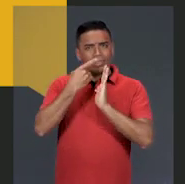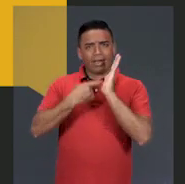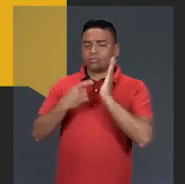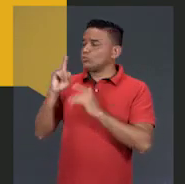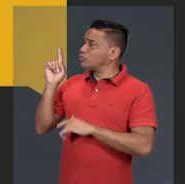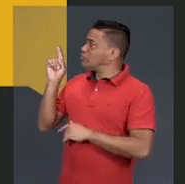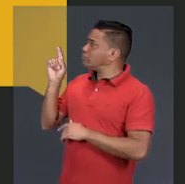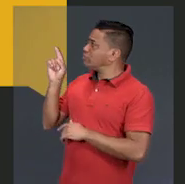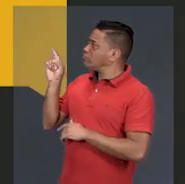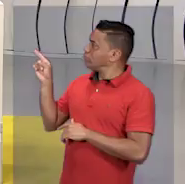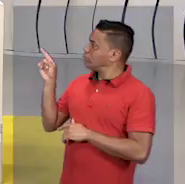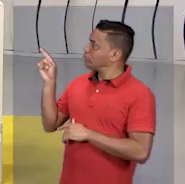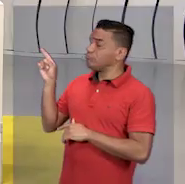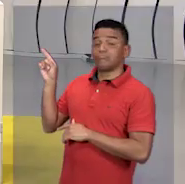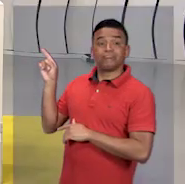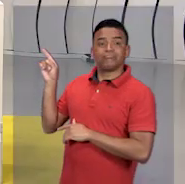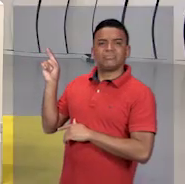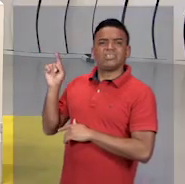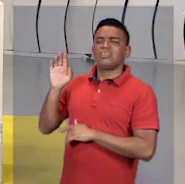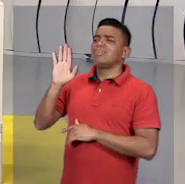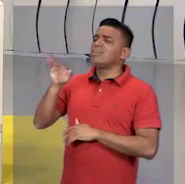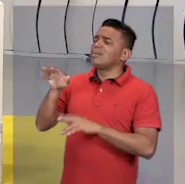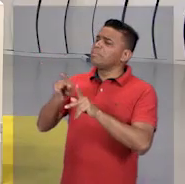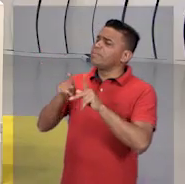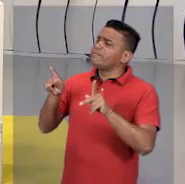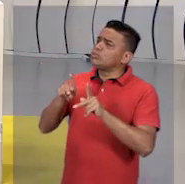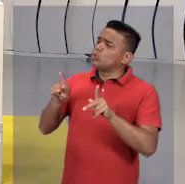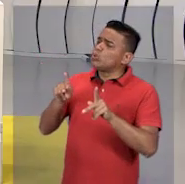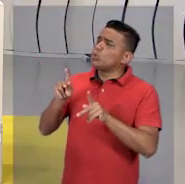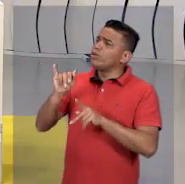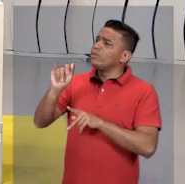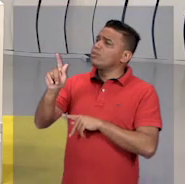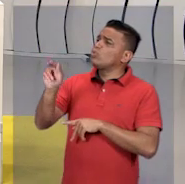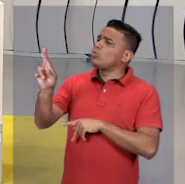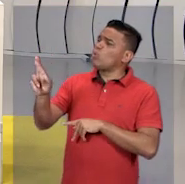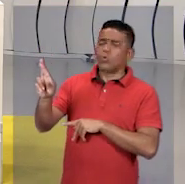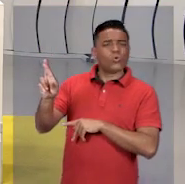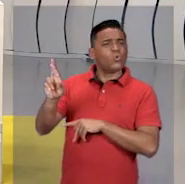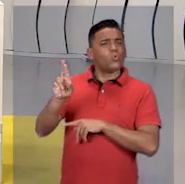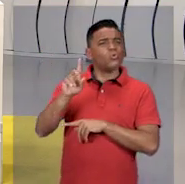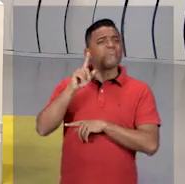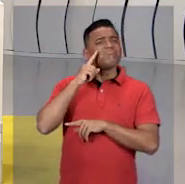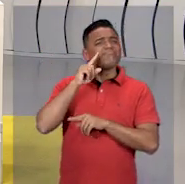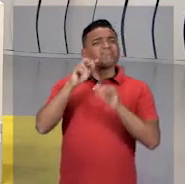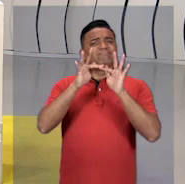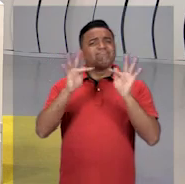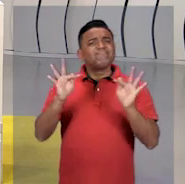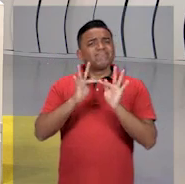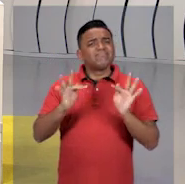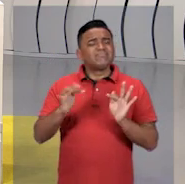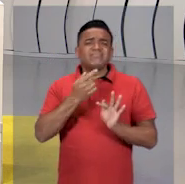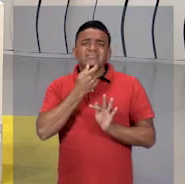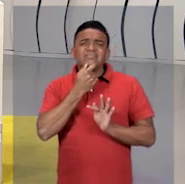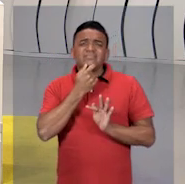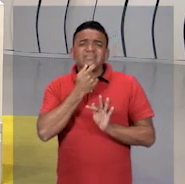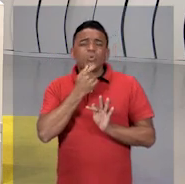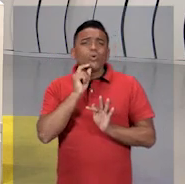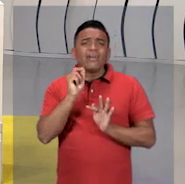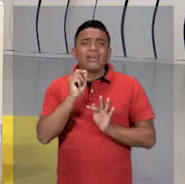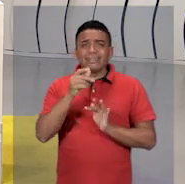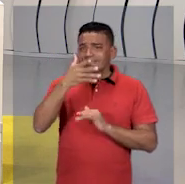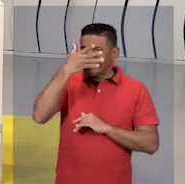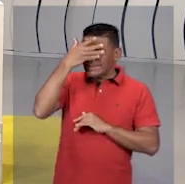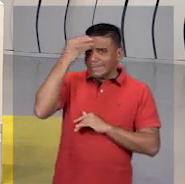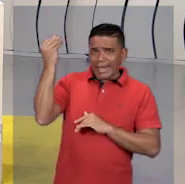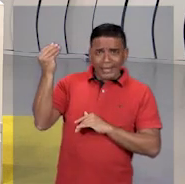in you. Mas Igor, mas teacher, forget the child in you? Esqueça a